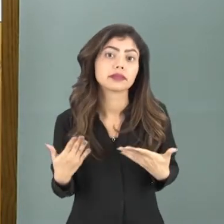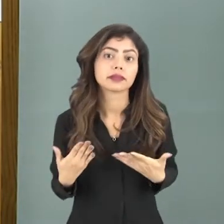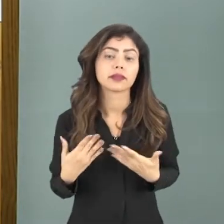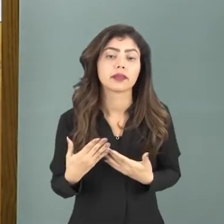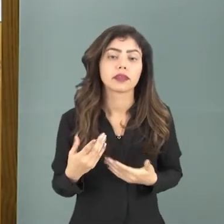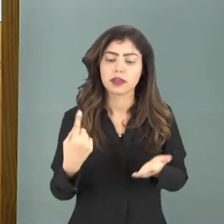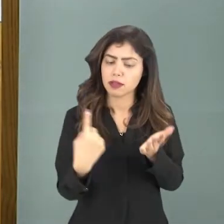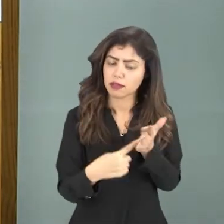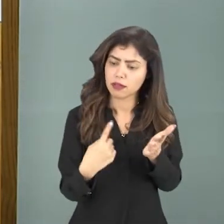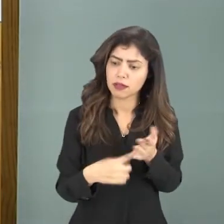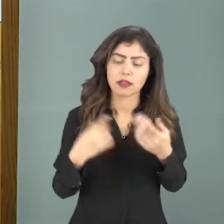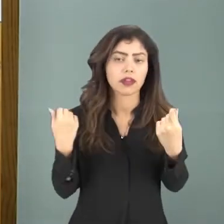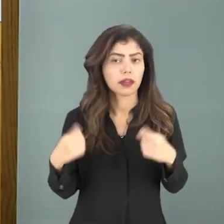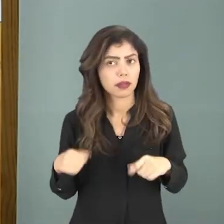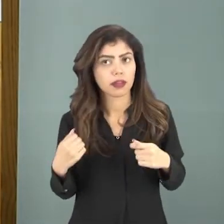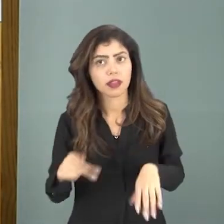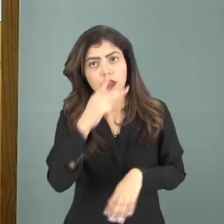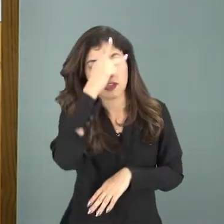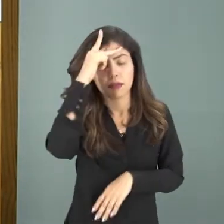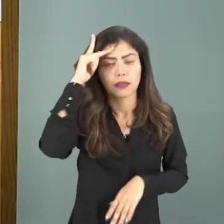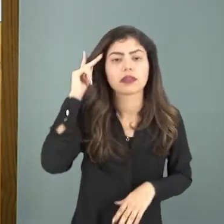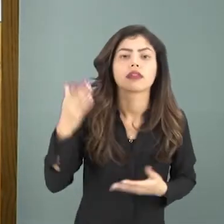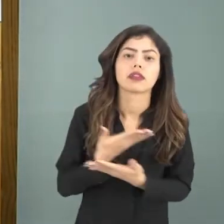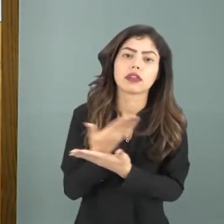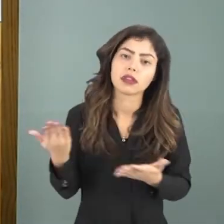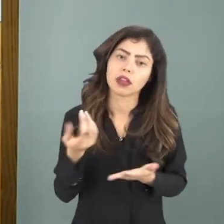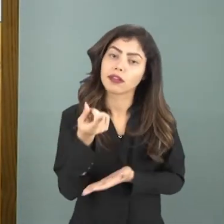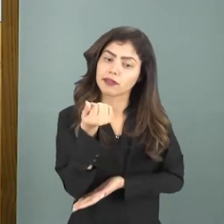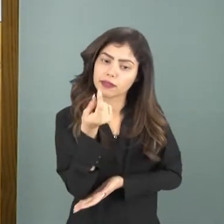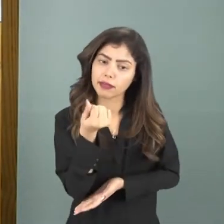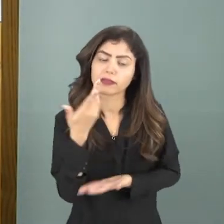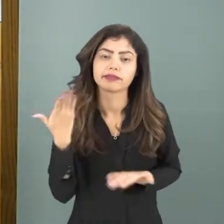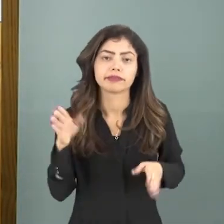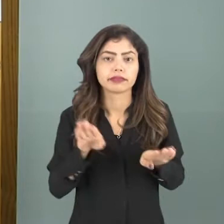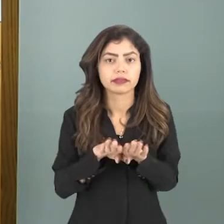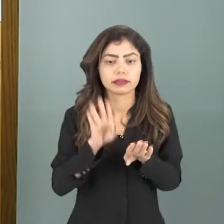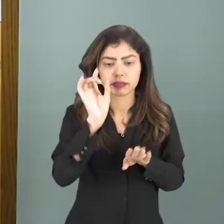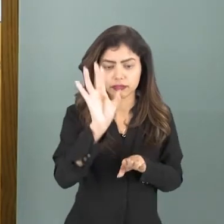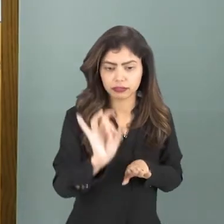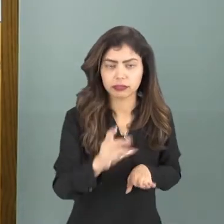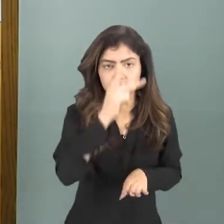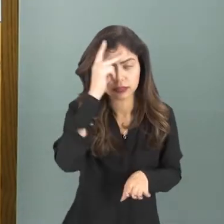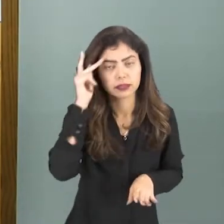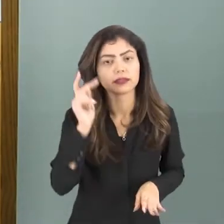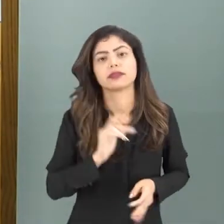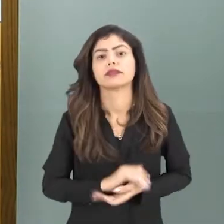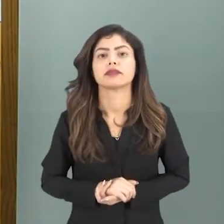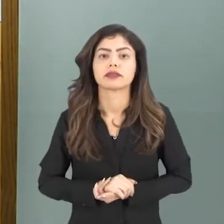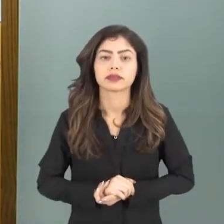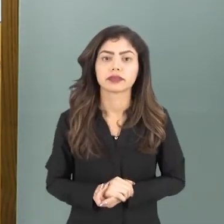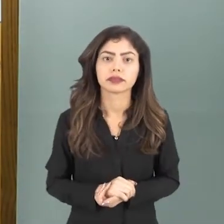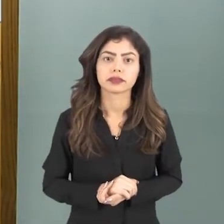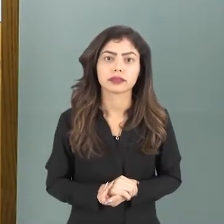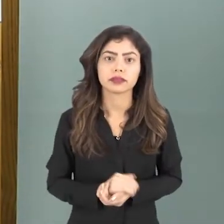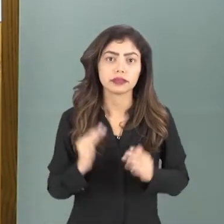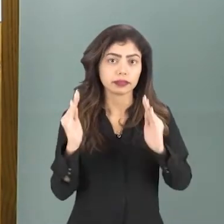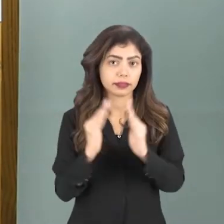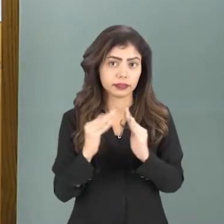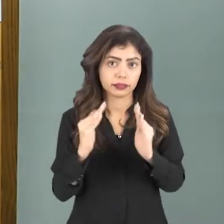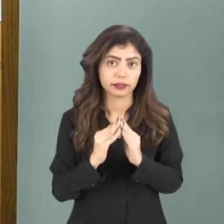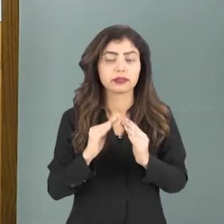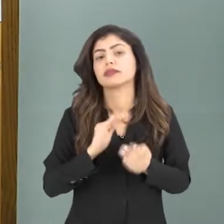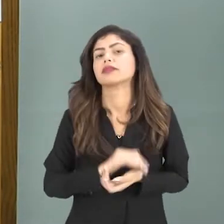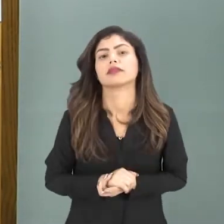construída de acordo com a necessidade e também com as condições financeiras de cada pessoa. A